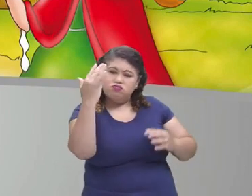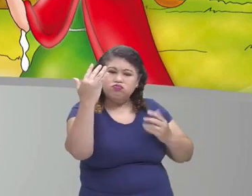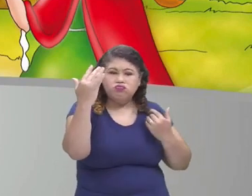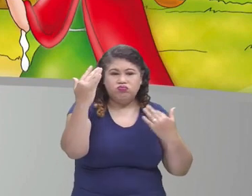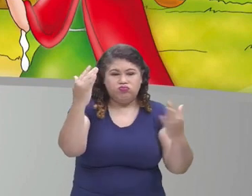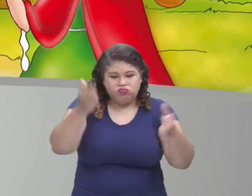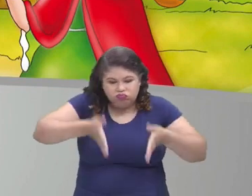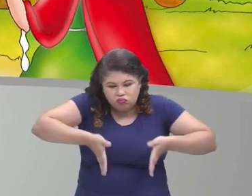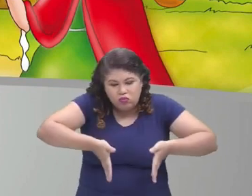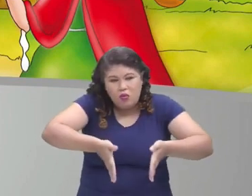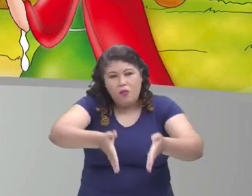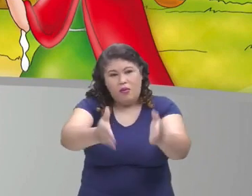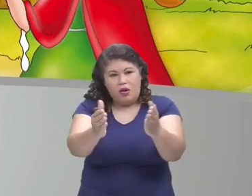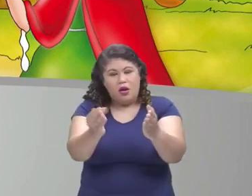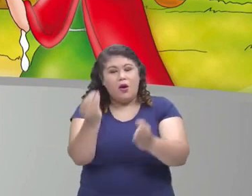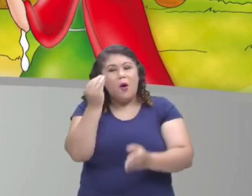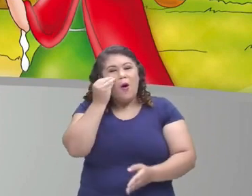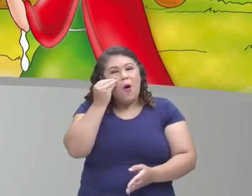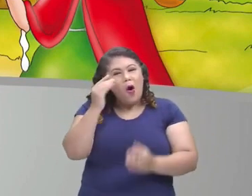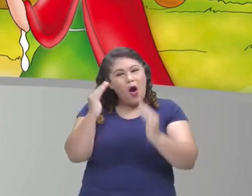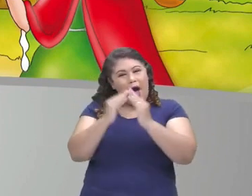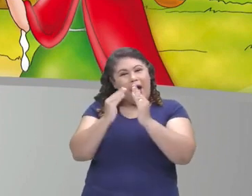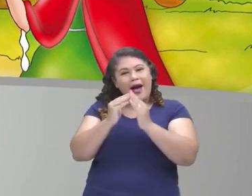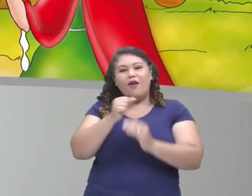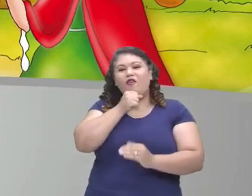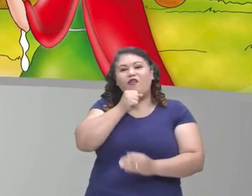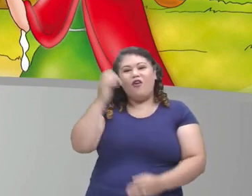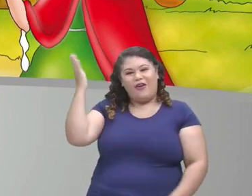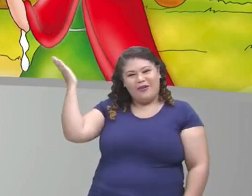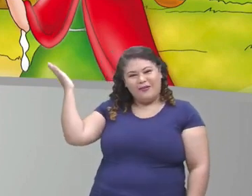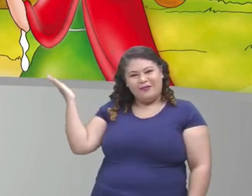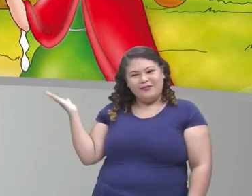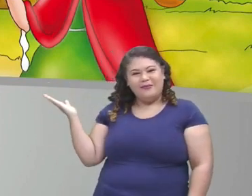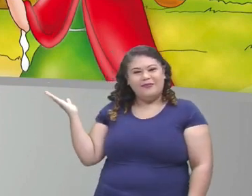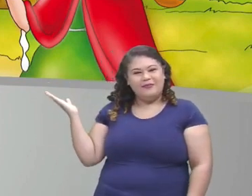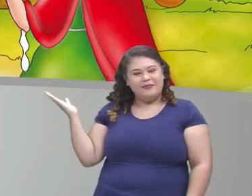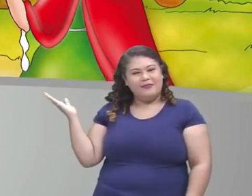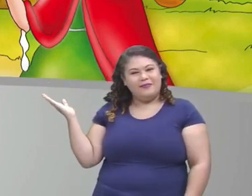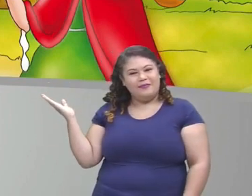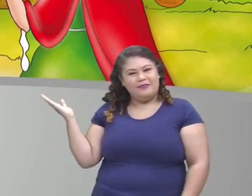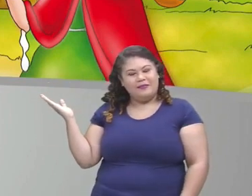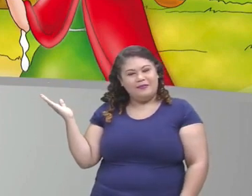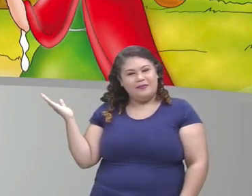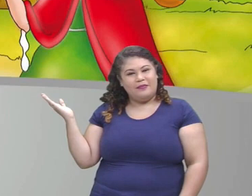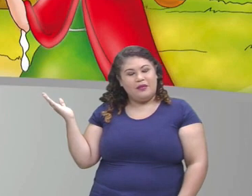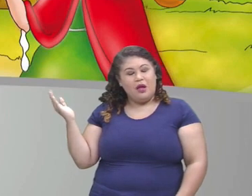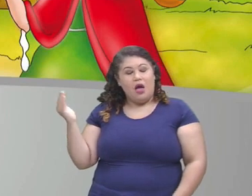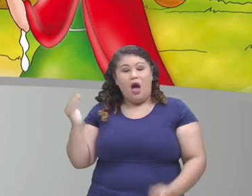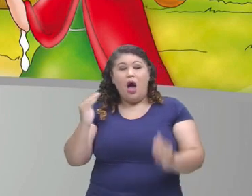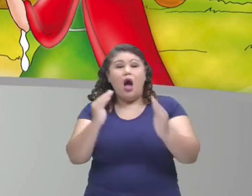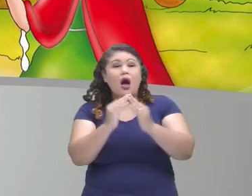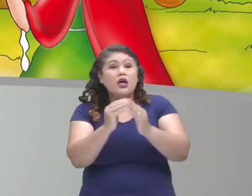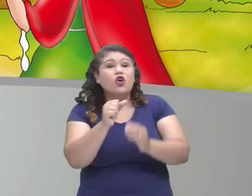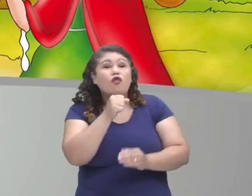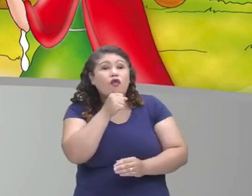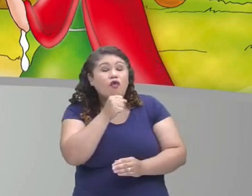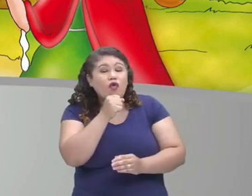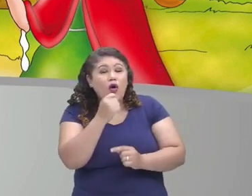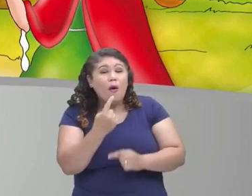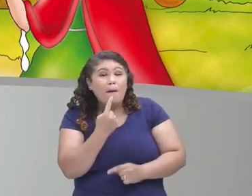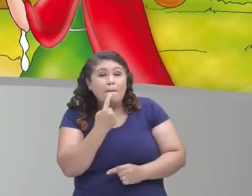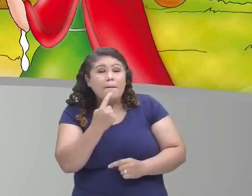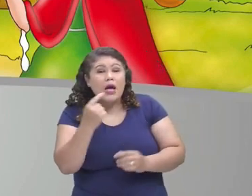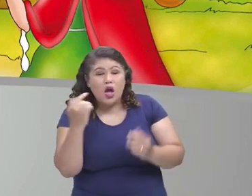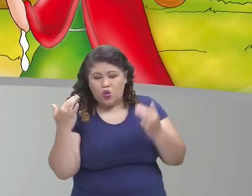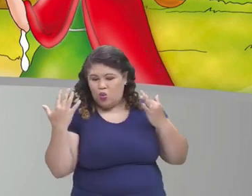Ela morava bem, bem longe. E a casa dela ficava bem pertinho da floresta, numa aldeia